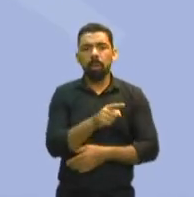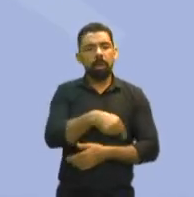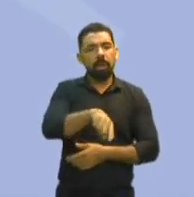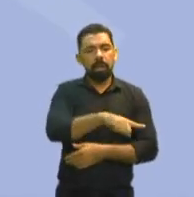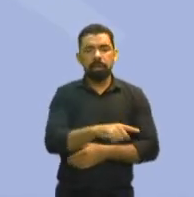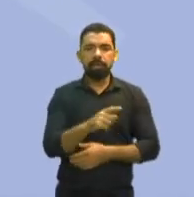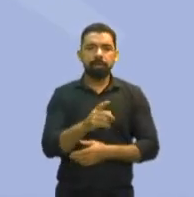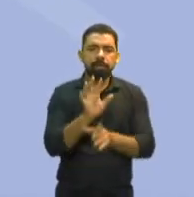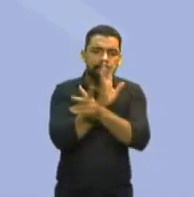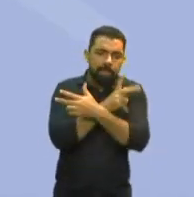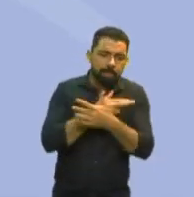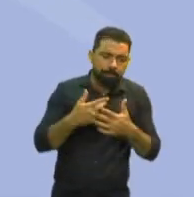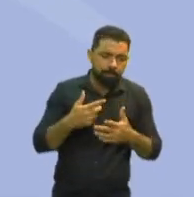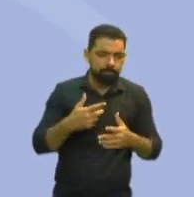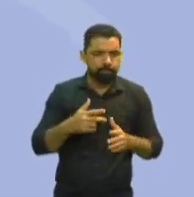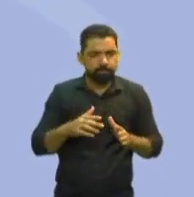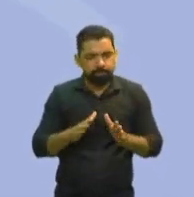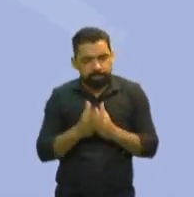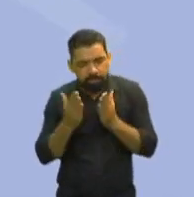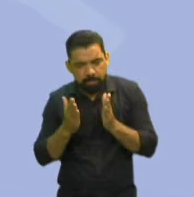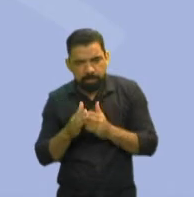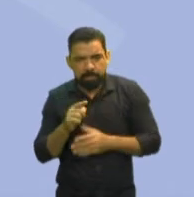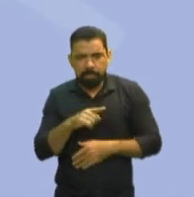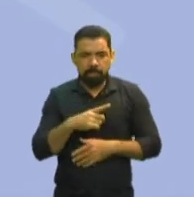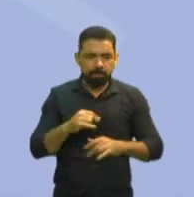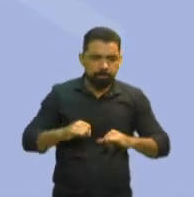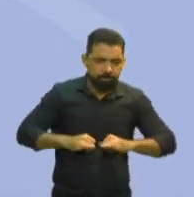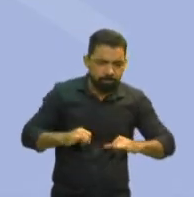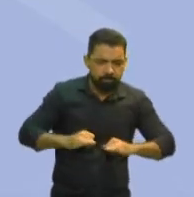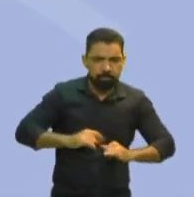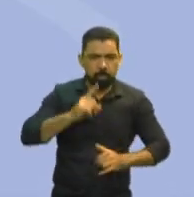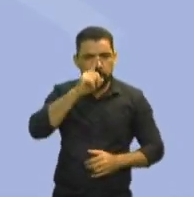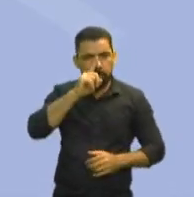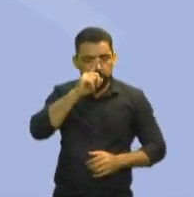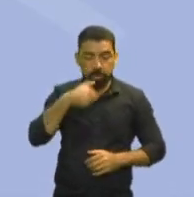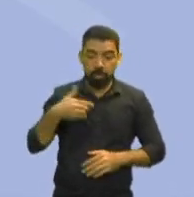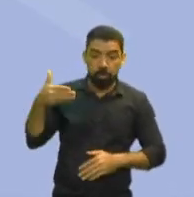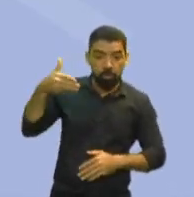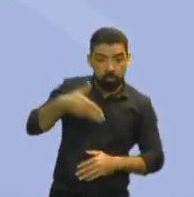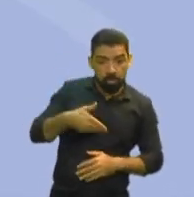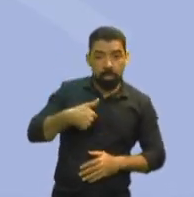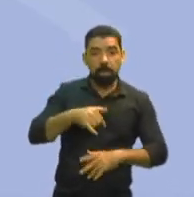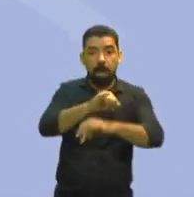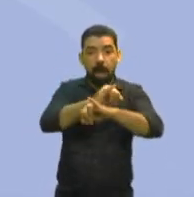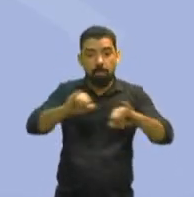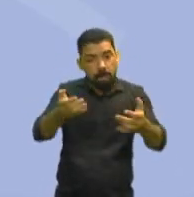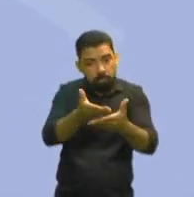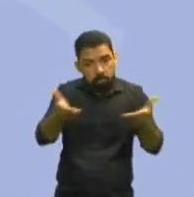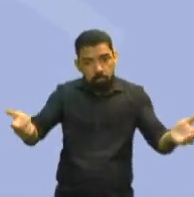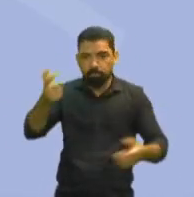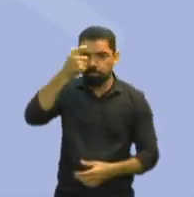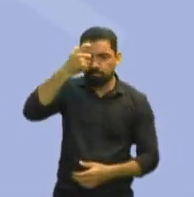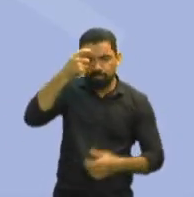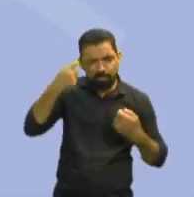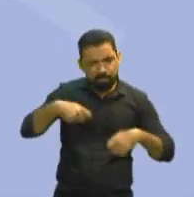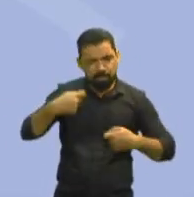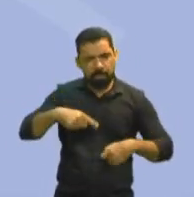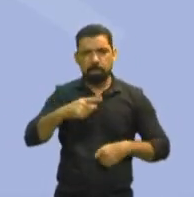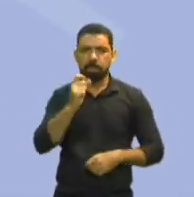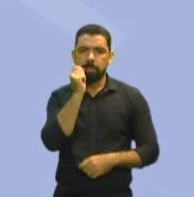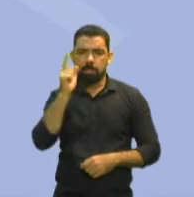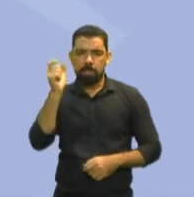em situação de rua. Então eu venho através deste vídeo conscientizar você para que não abandone o seu pet. Ele é um